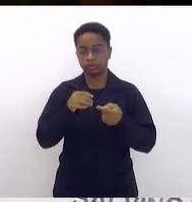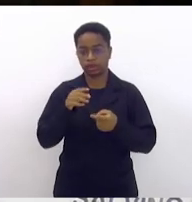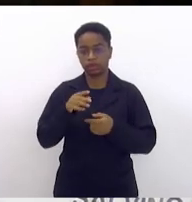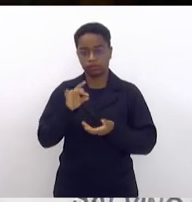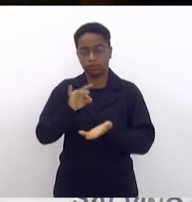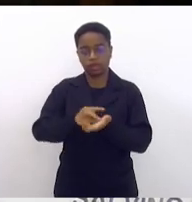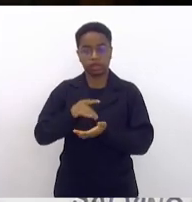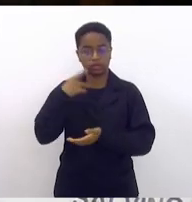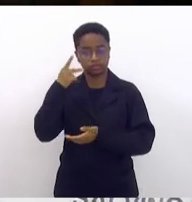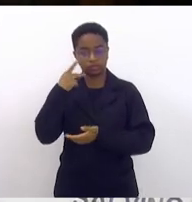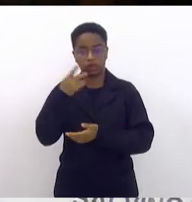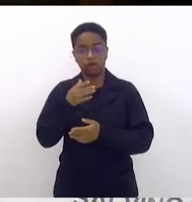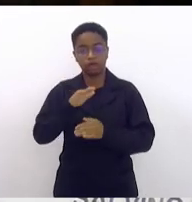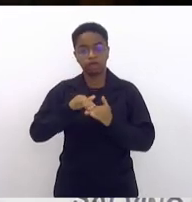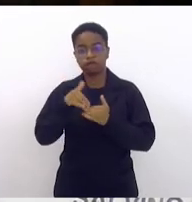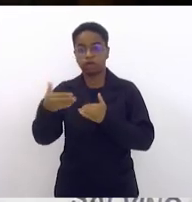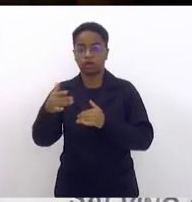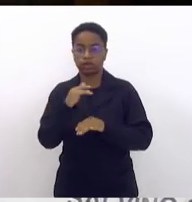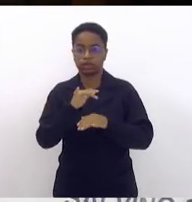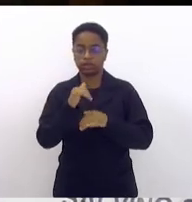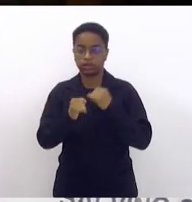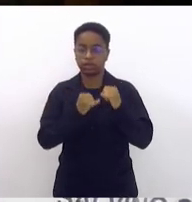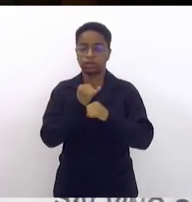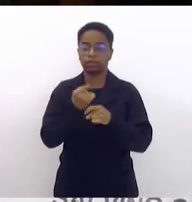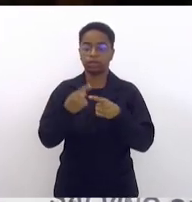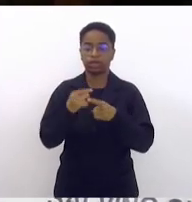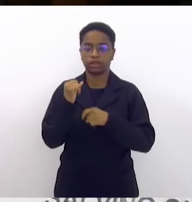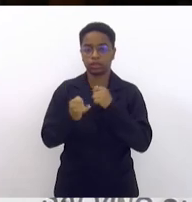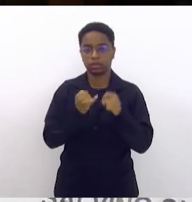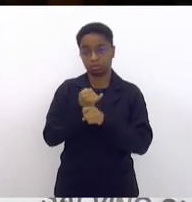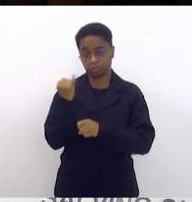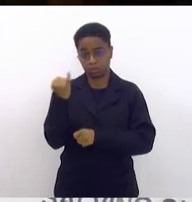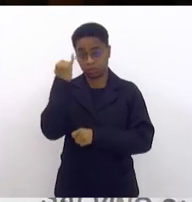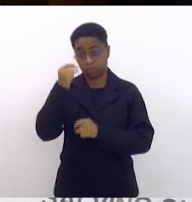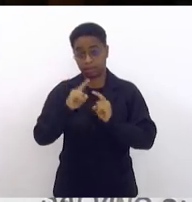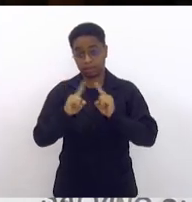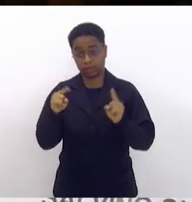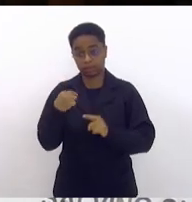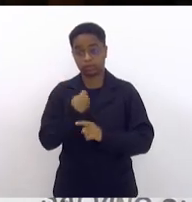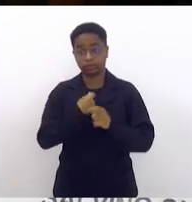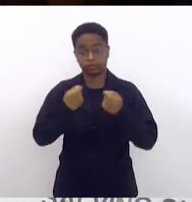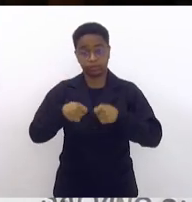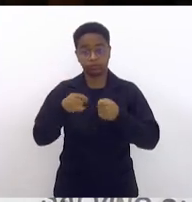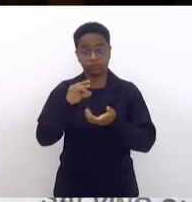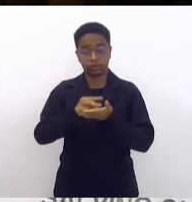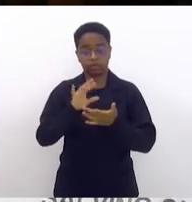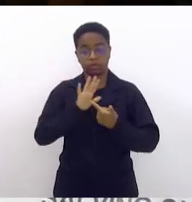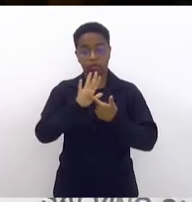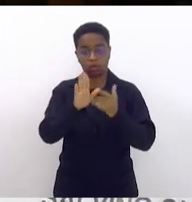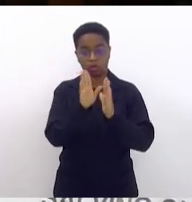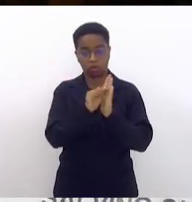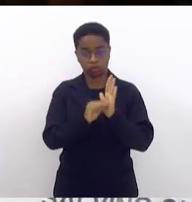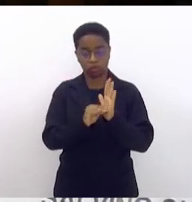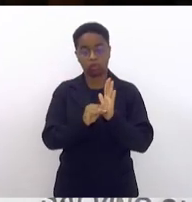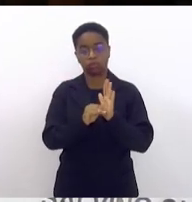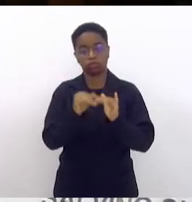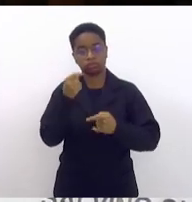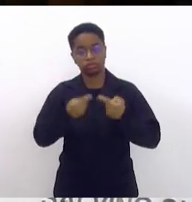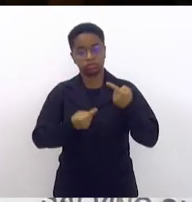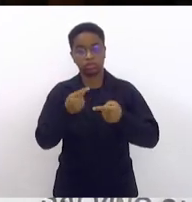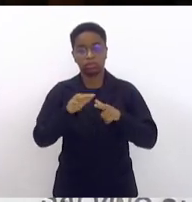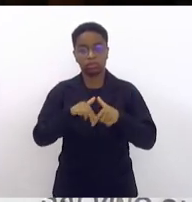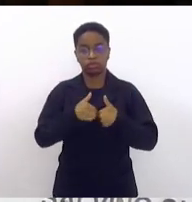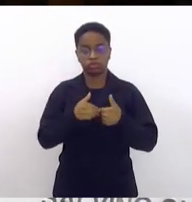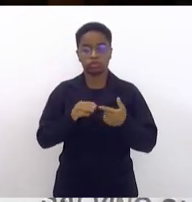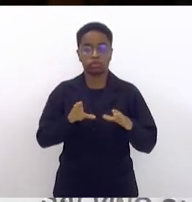realidade fora da internet internet ela é muito importante mas a gente precisa trazer esse conteúdo e é por isso que que na juventude